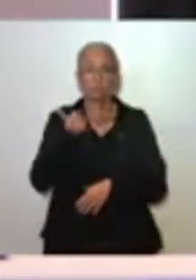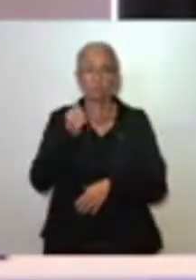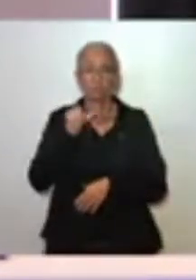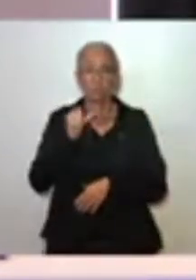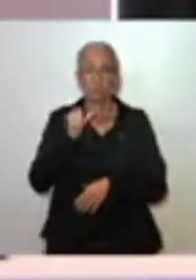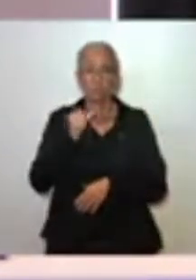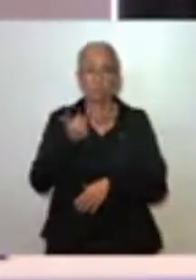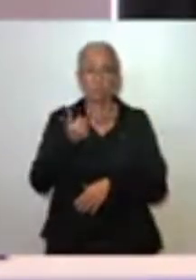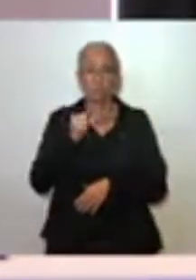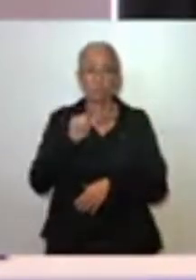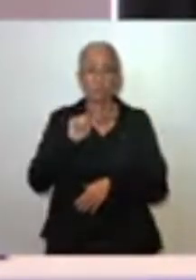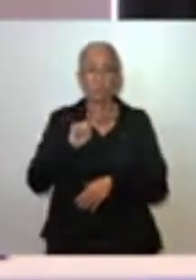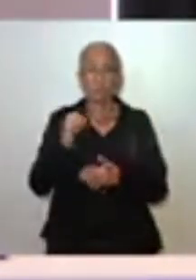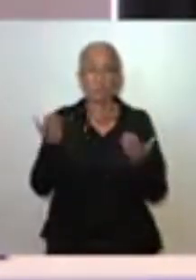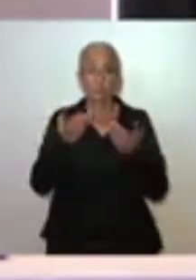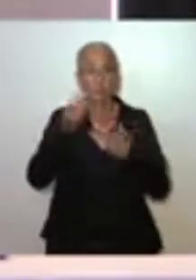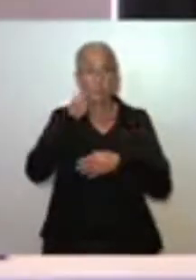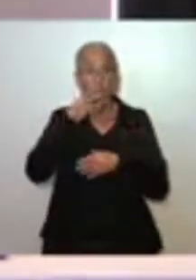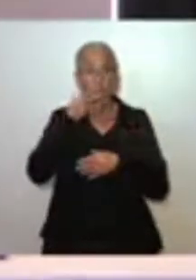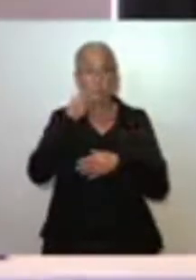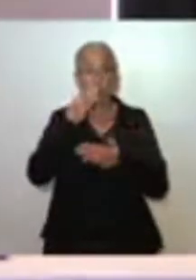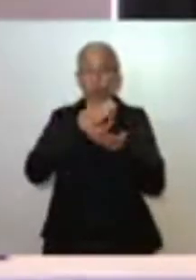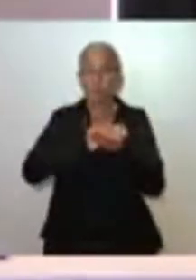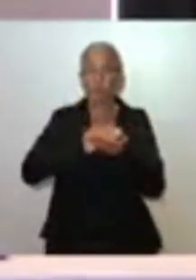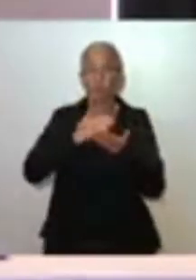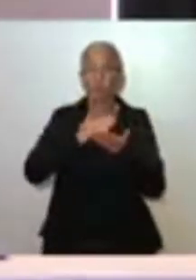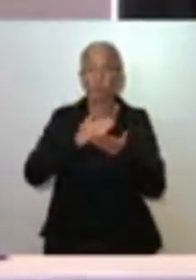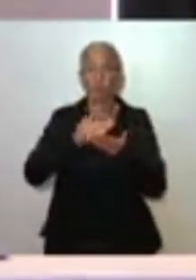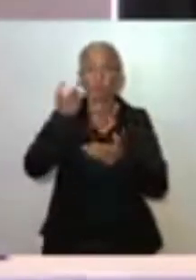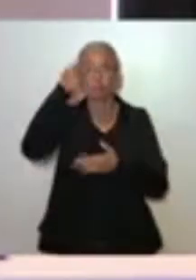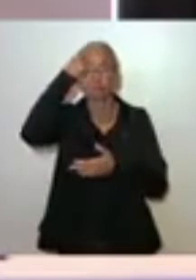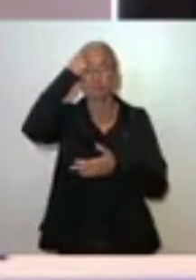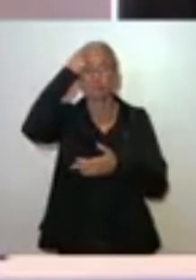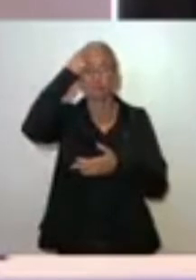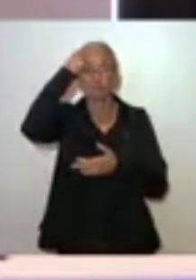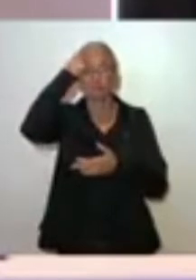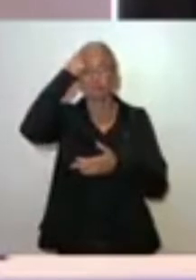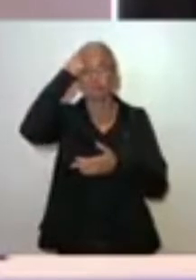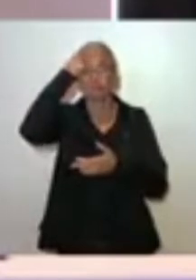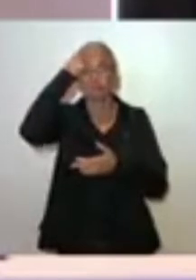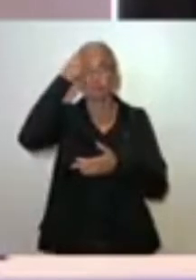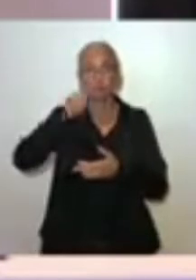algo extremamente louvável que é esse sentimento de participação